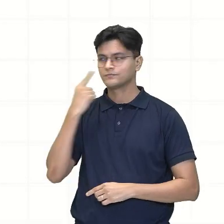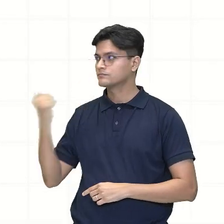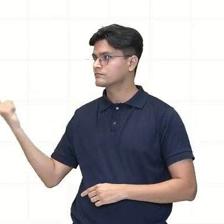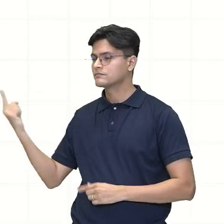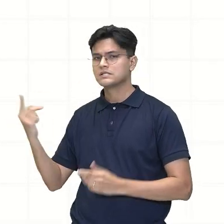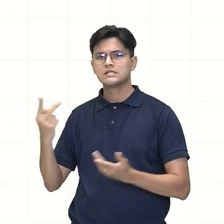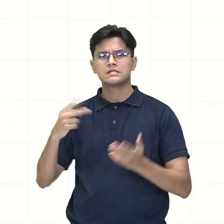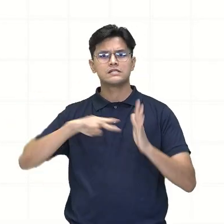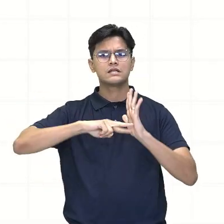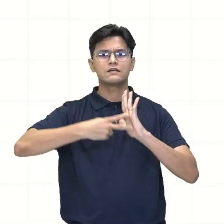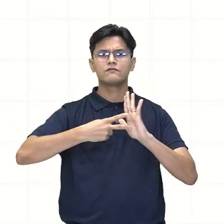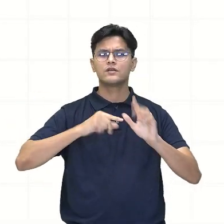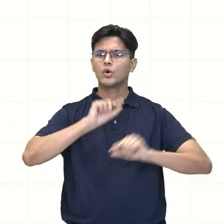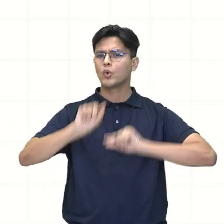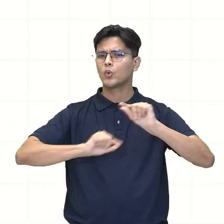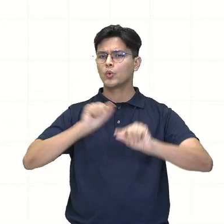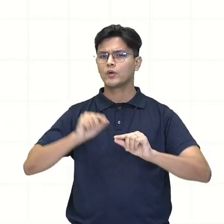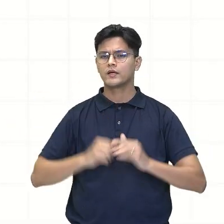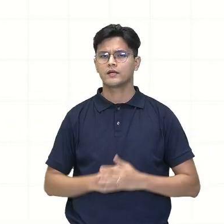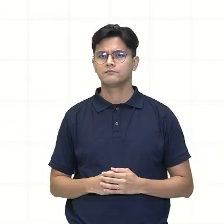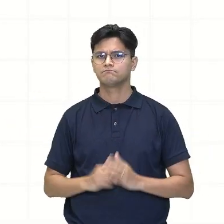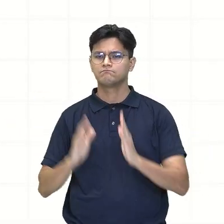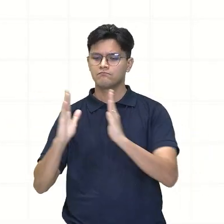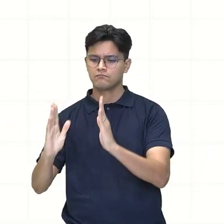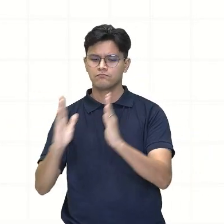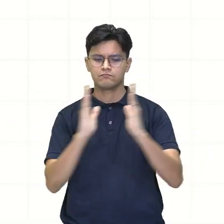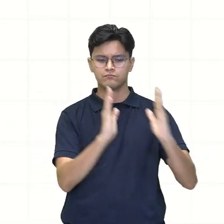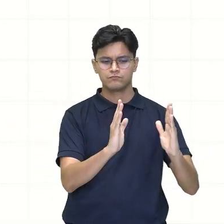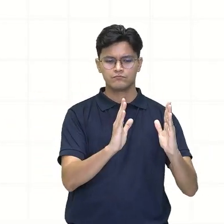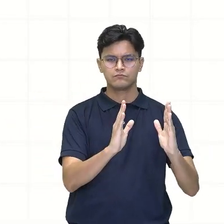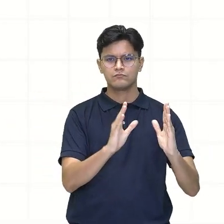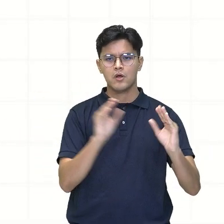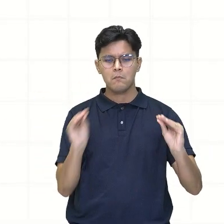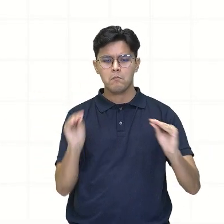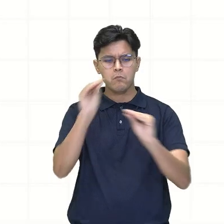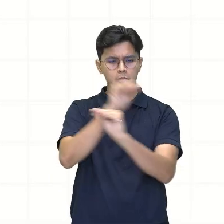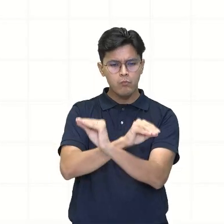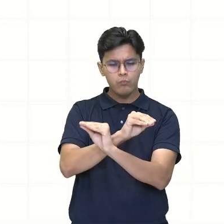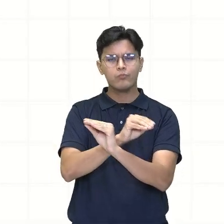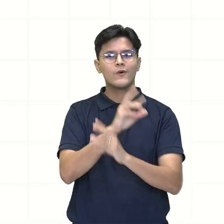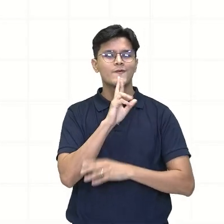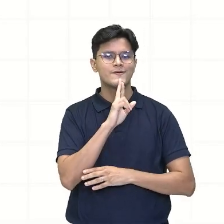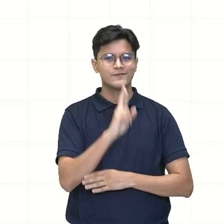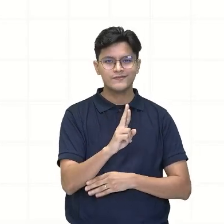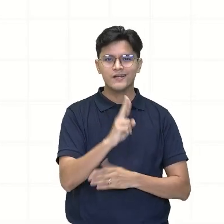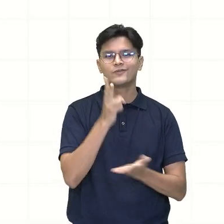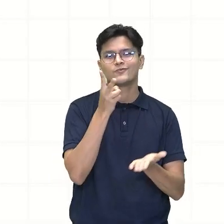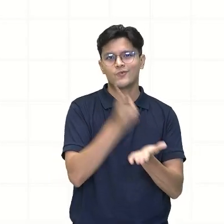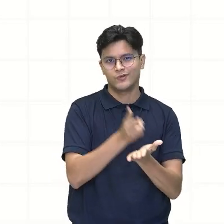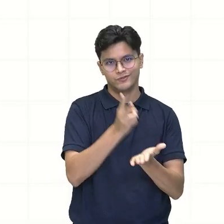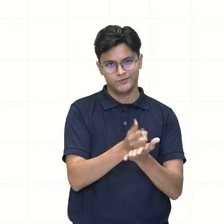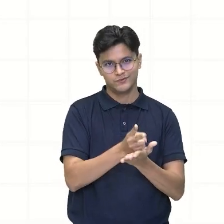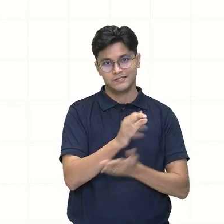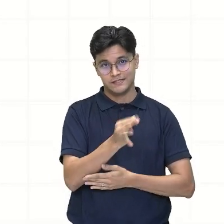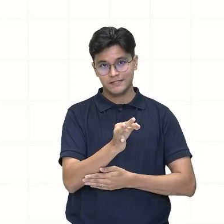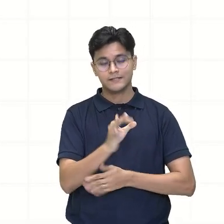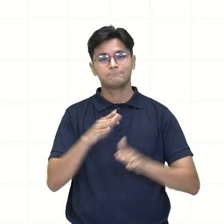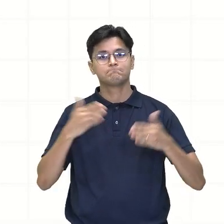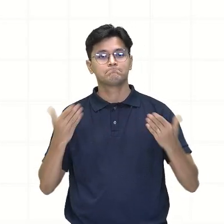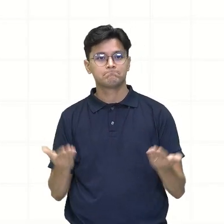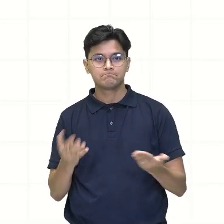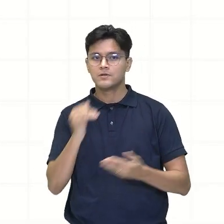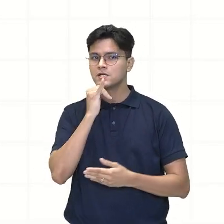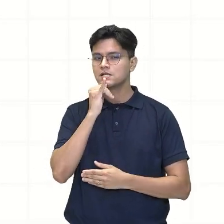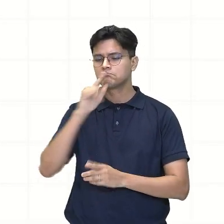seja, independente da ordem que eu multiplicar, o resultado vai ser o mesmo. Então, eu escrever